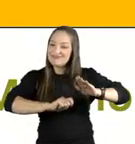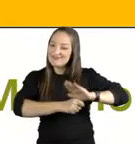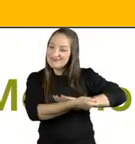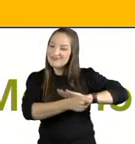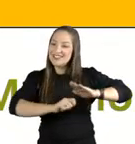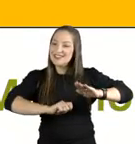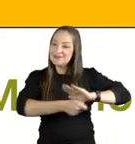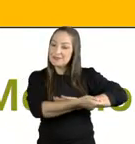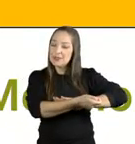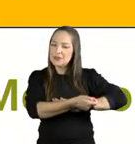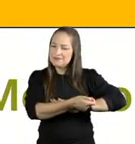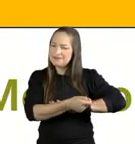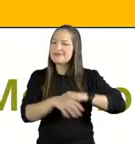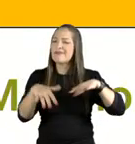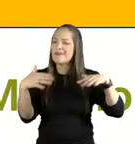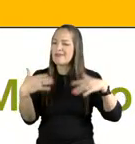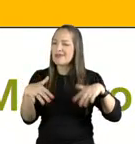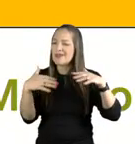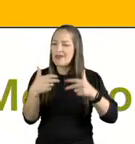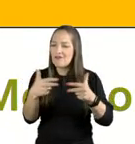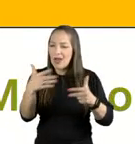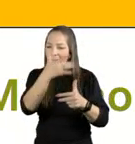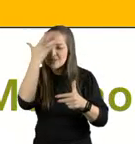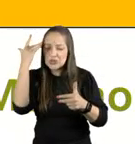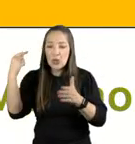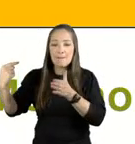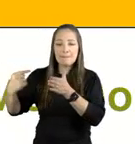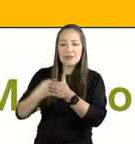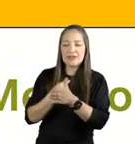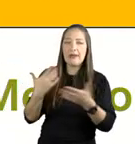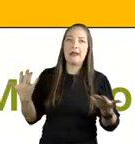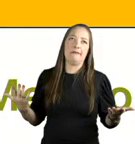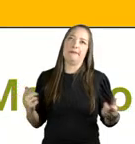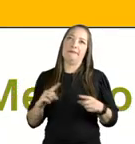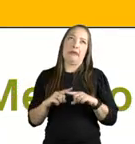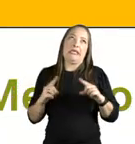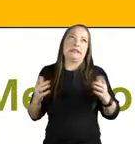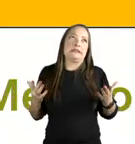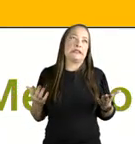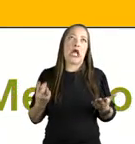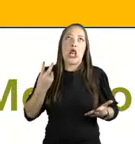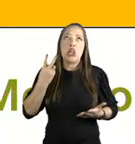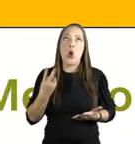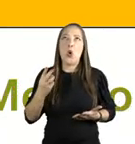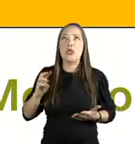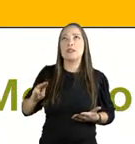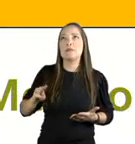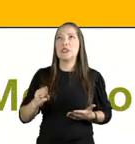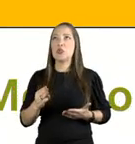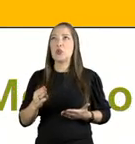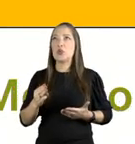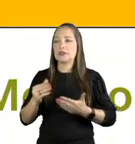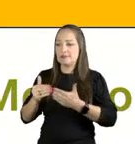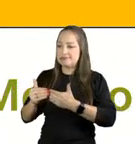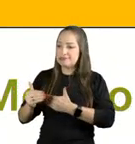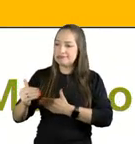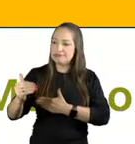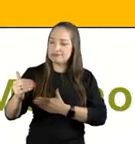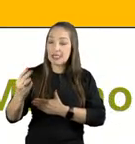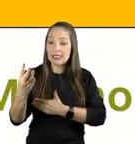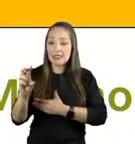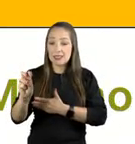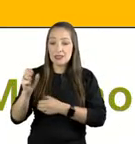assim, falando, ah, mais 2 milhões daqui 35 anos não representa mais nada. De certa